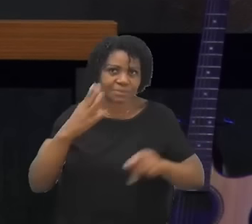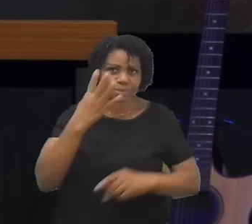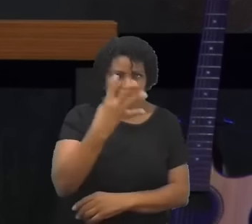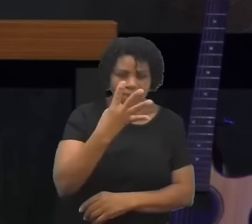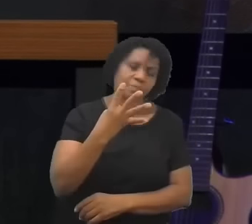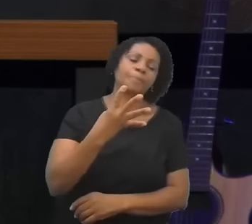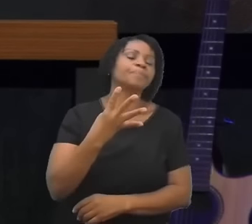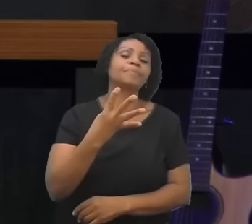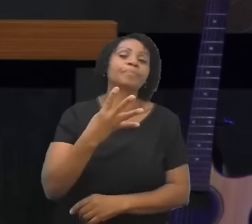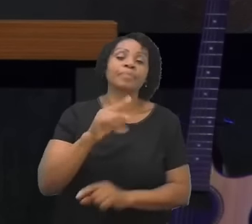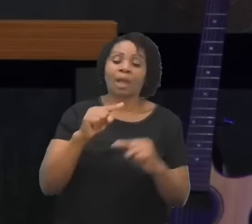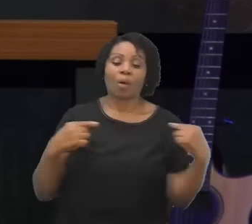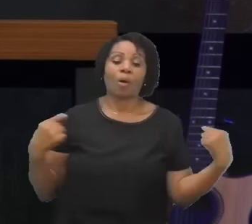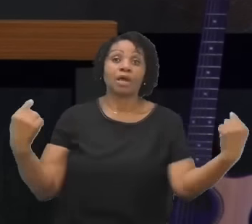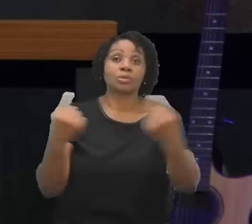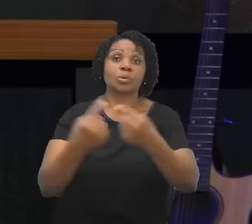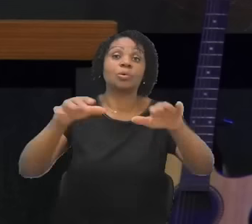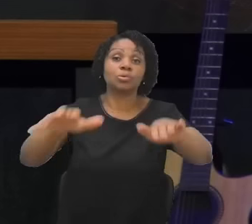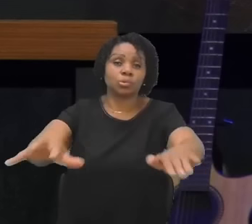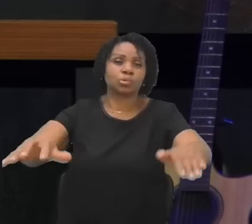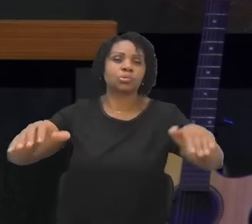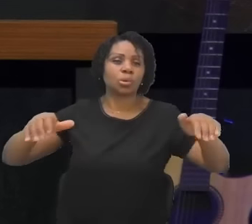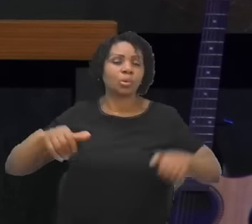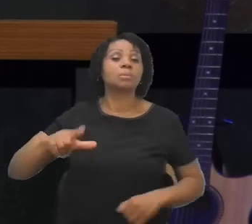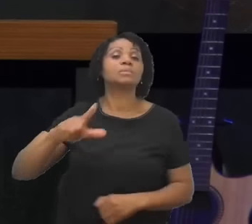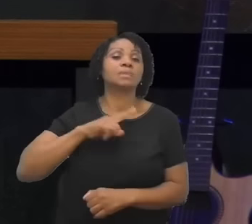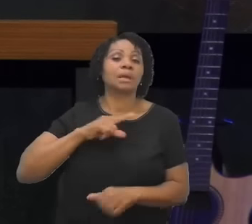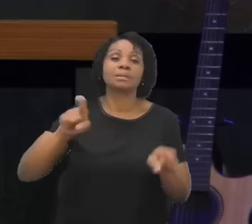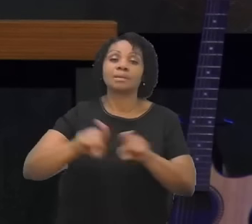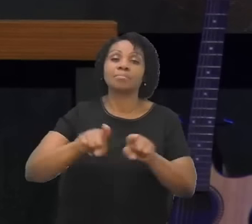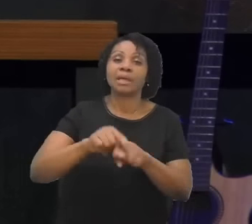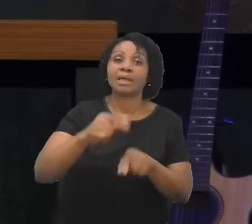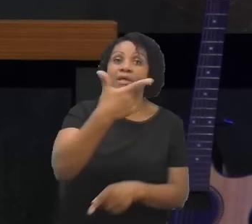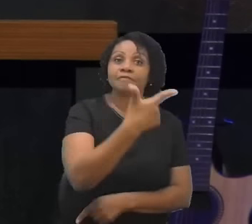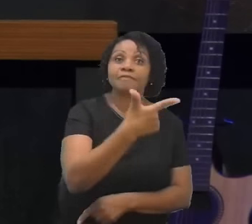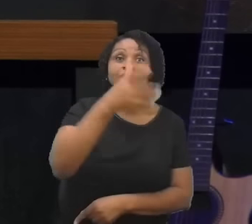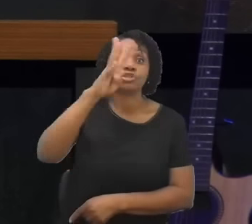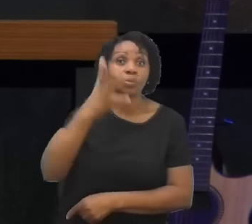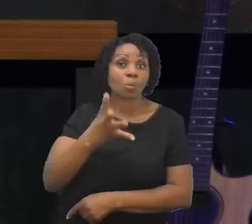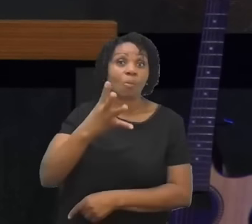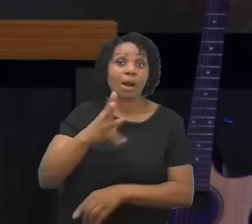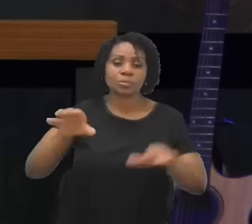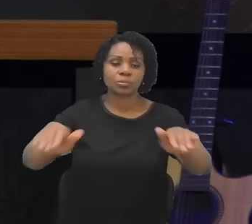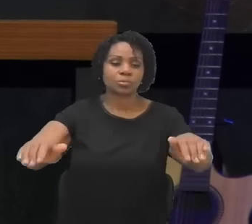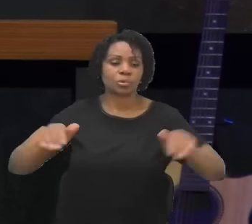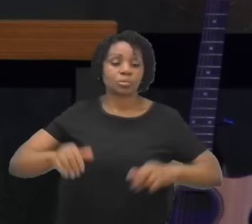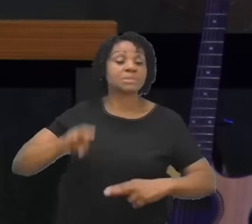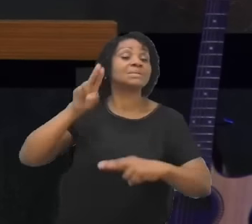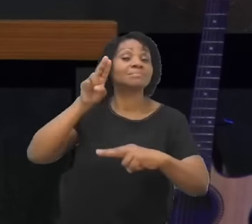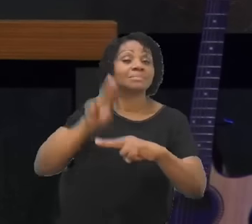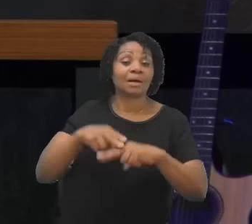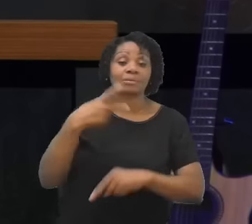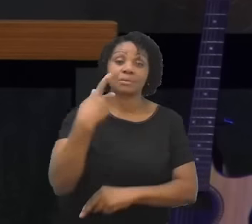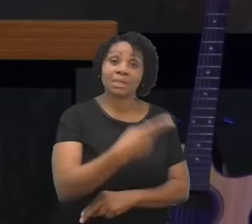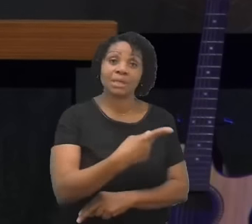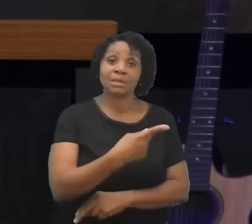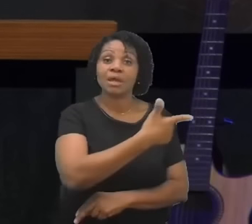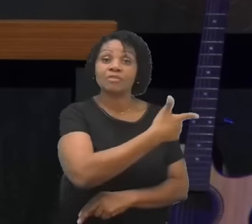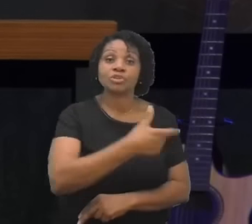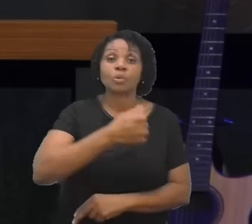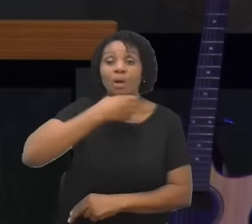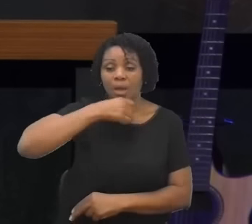4: ao redor do trono há também 24 tronos. E assentado neles,